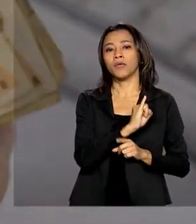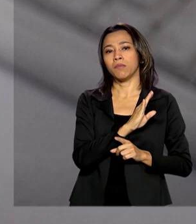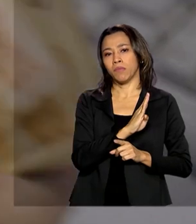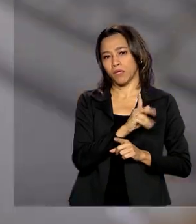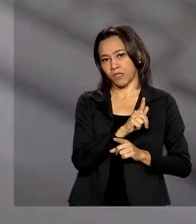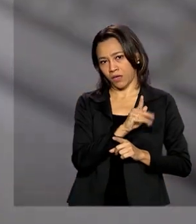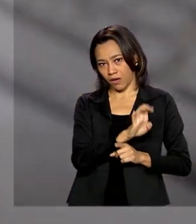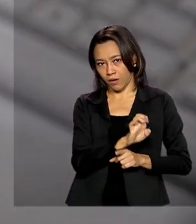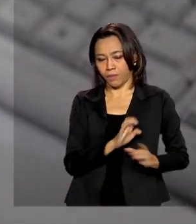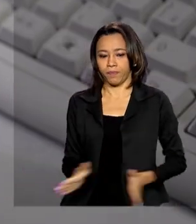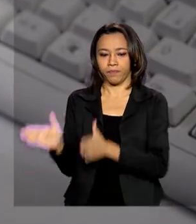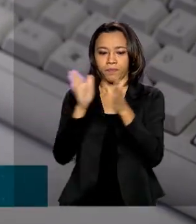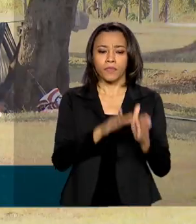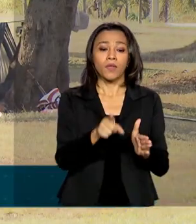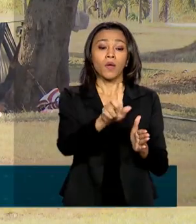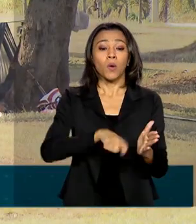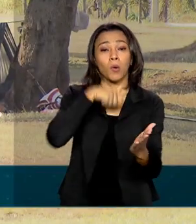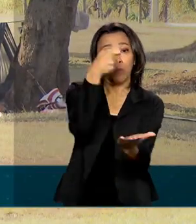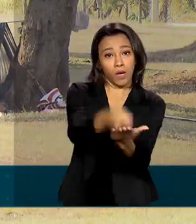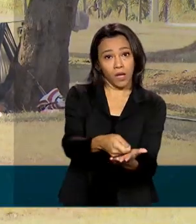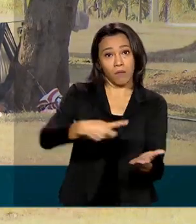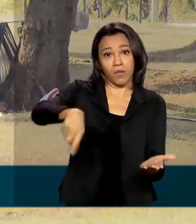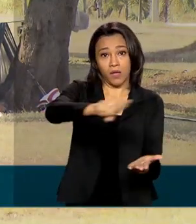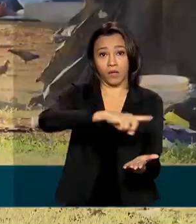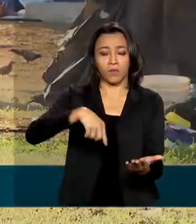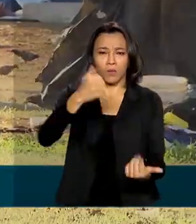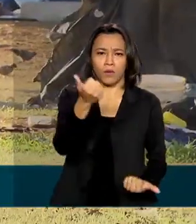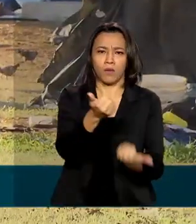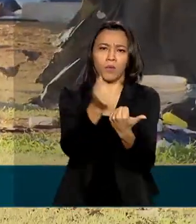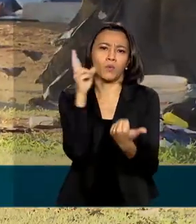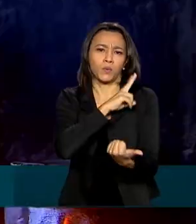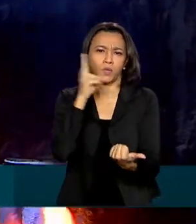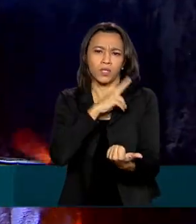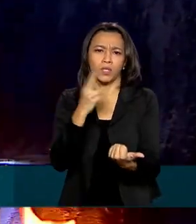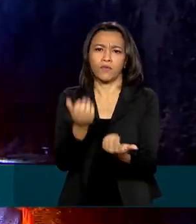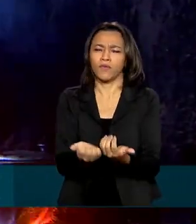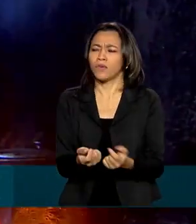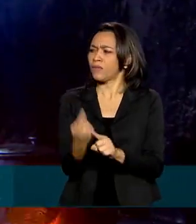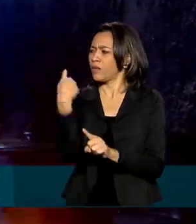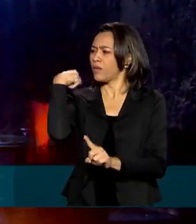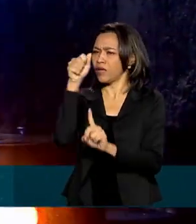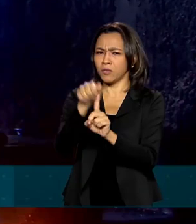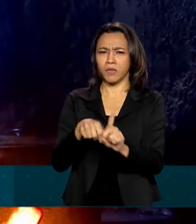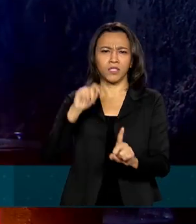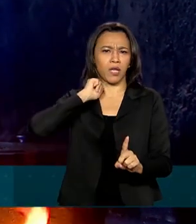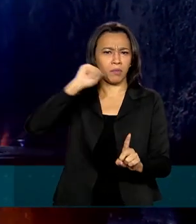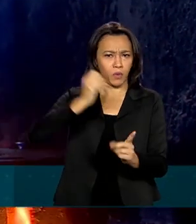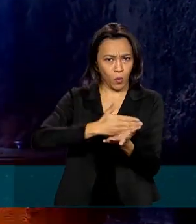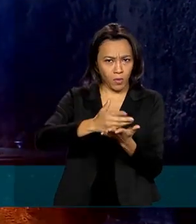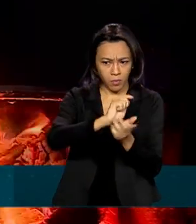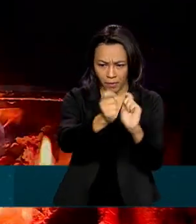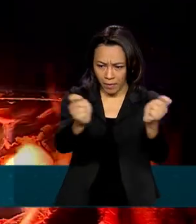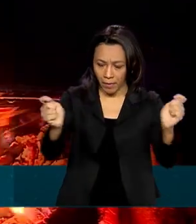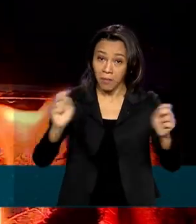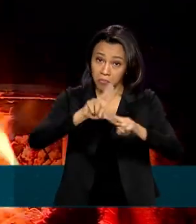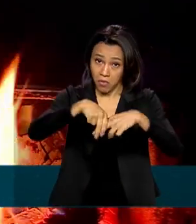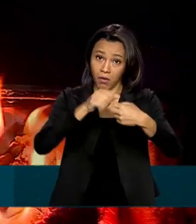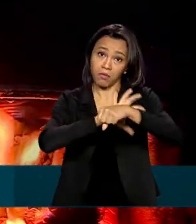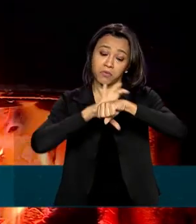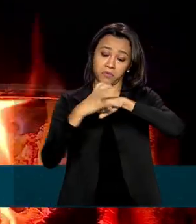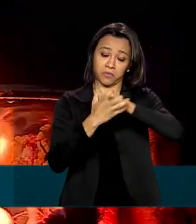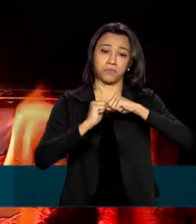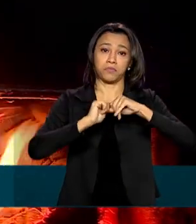pagamento do auxílio emergencial concedido à população desde abril por causa da pandemia do coronavírus foi